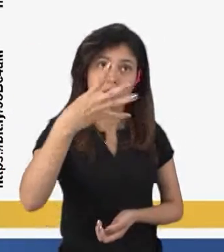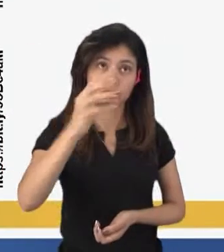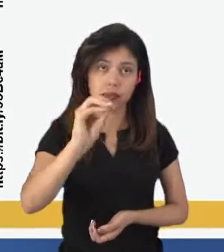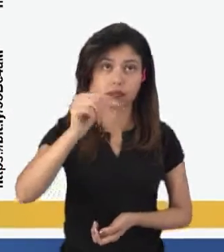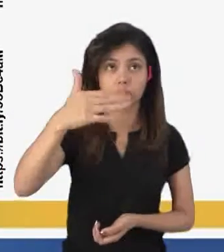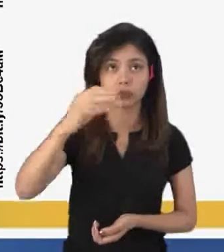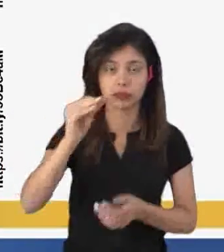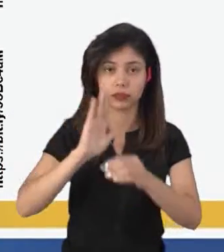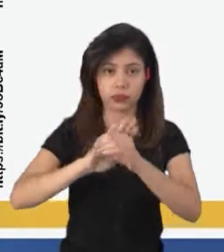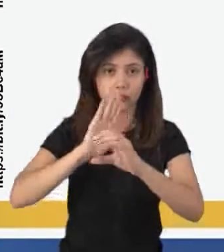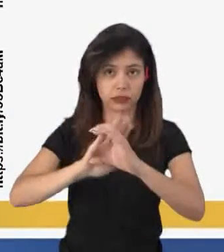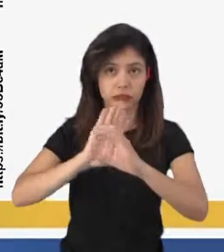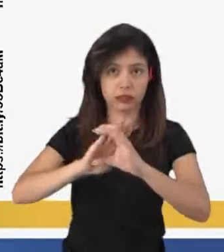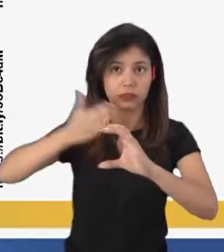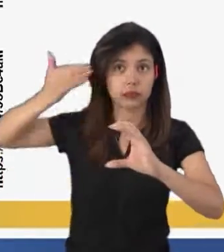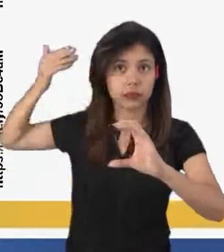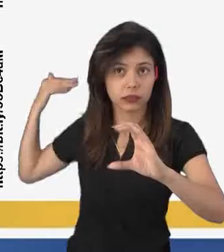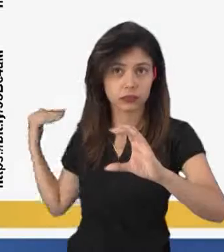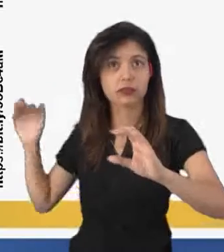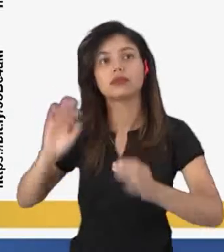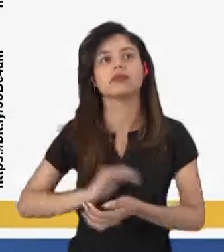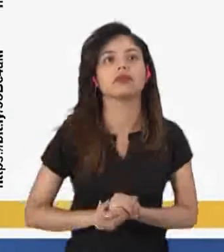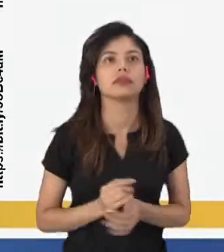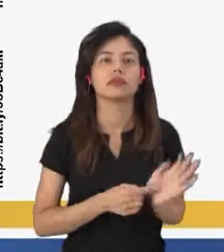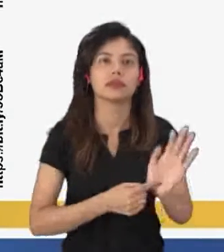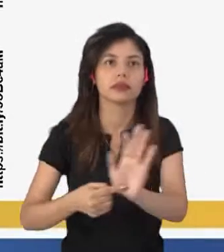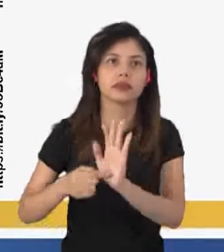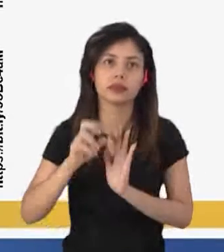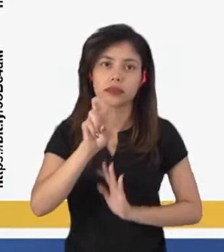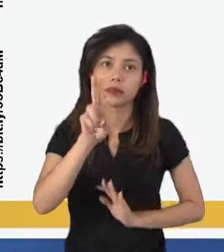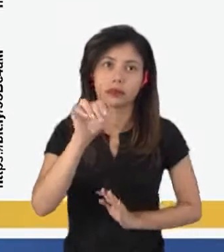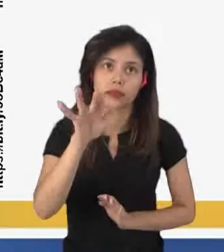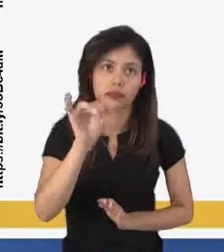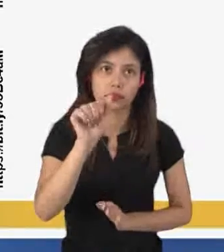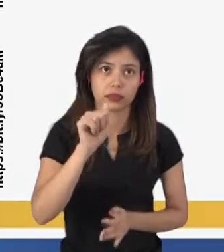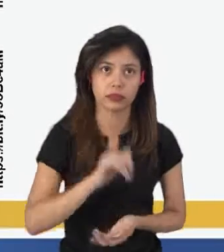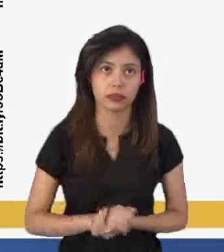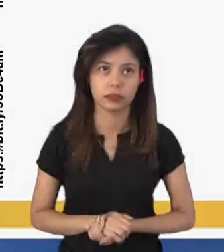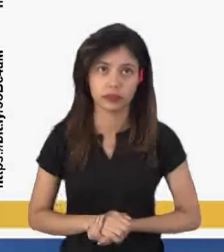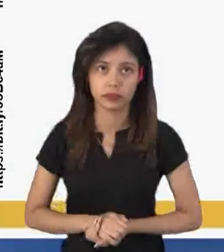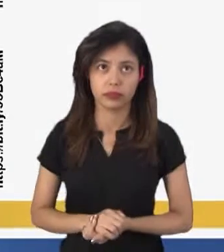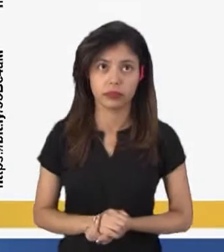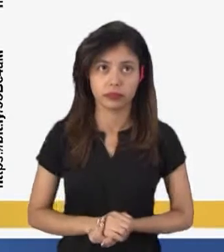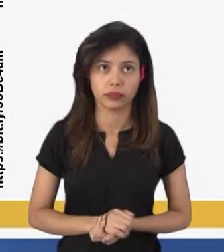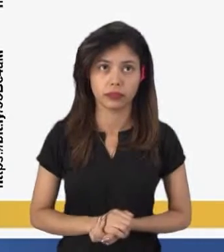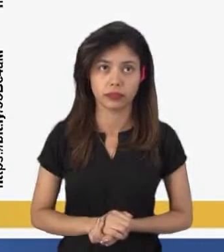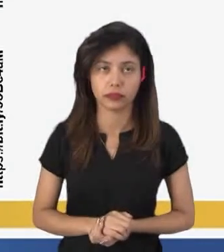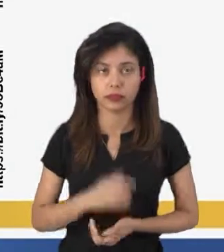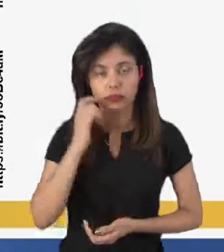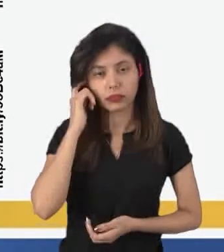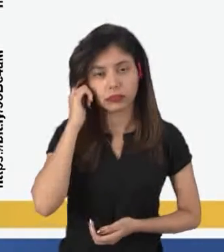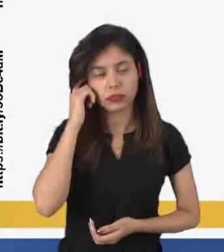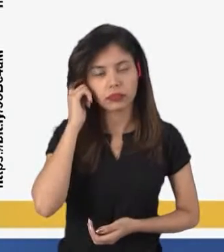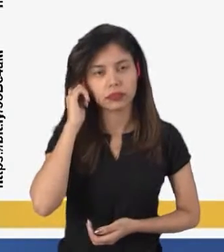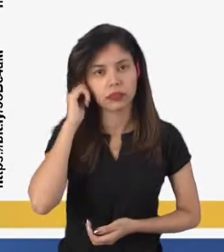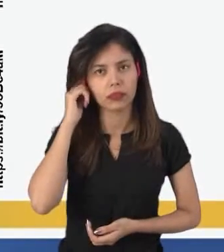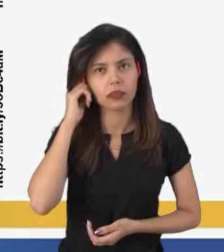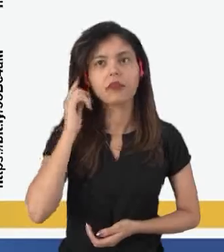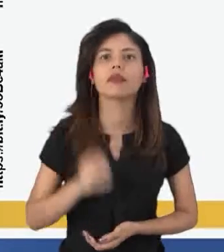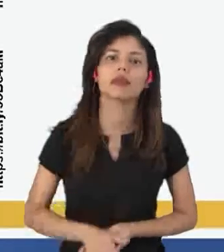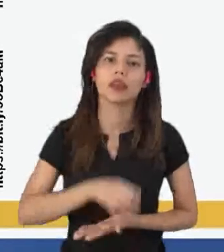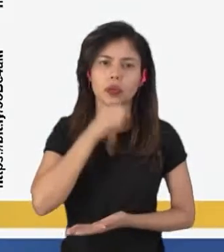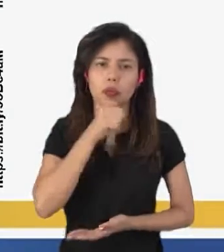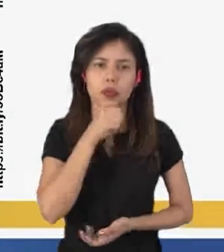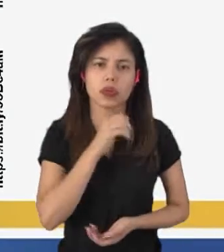né? Ela representa uma divindade chamada Vênus, tá? E ela é bem antiga, então você